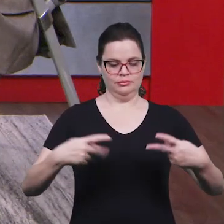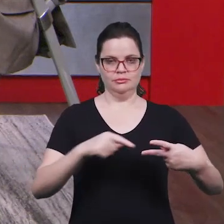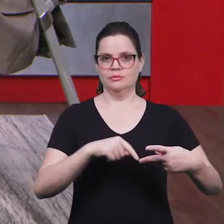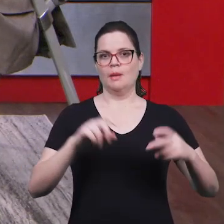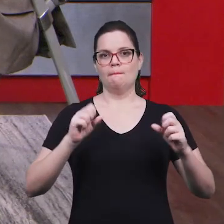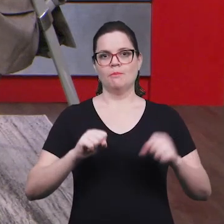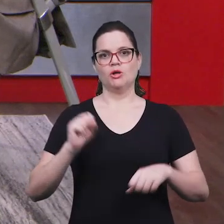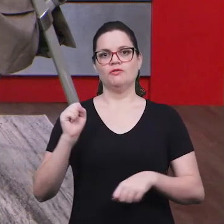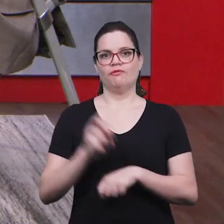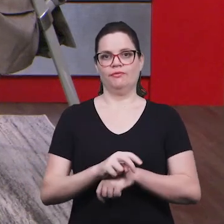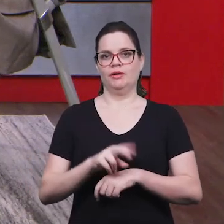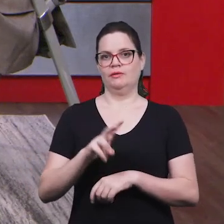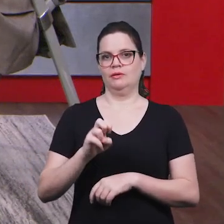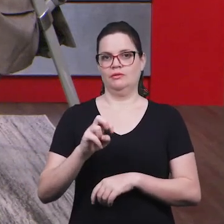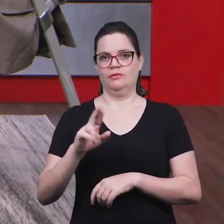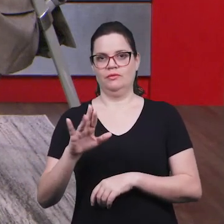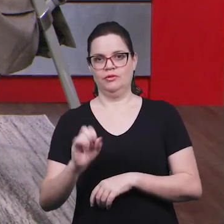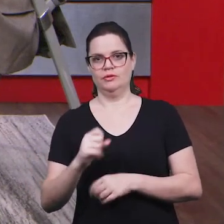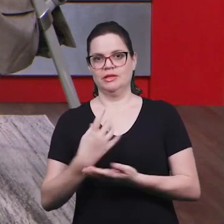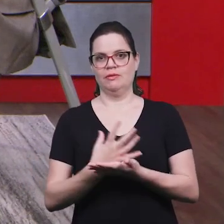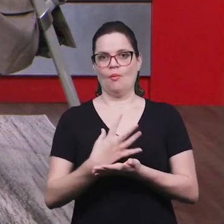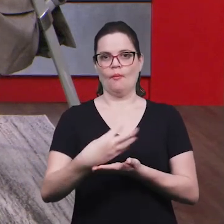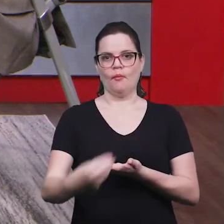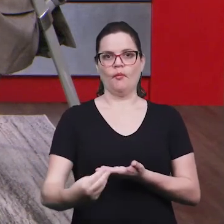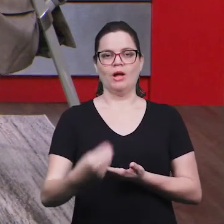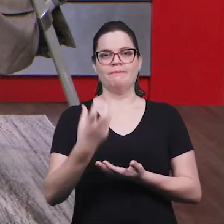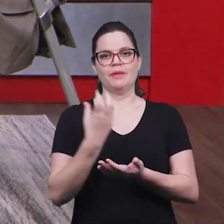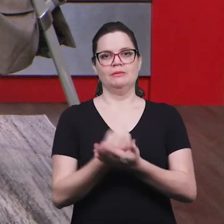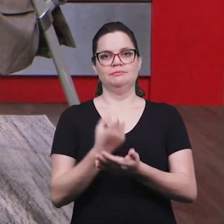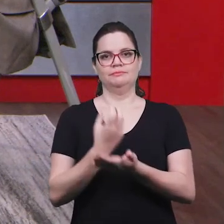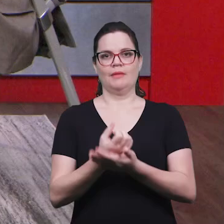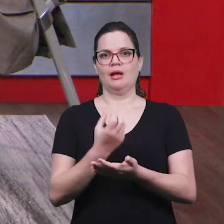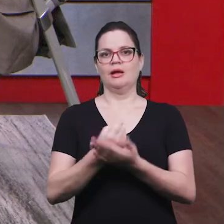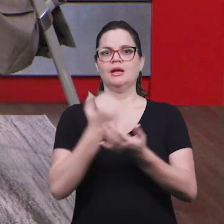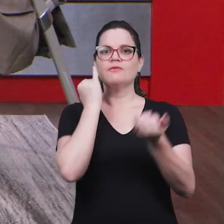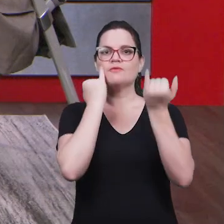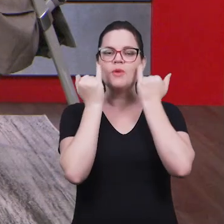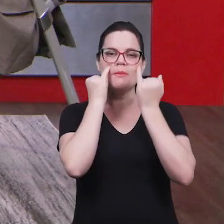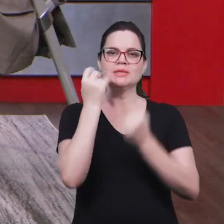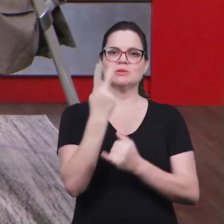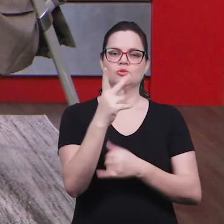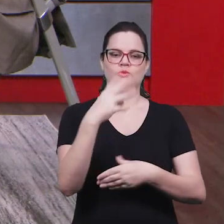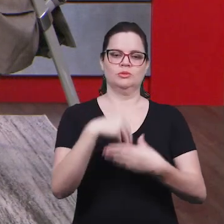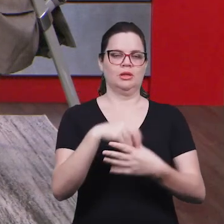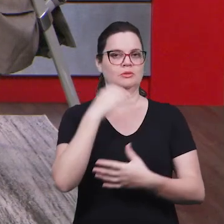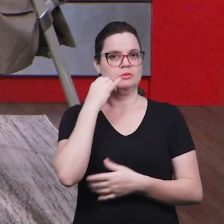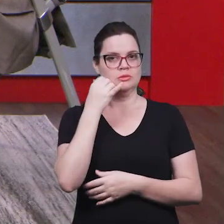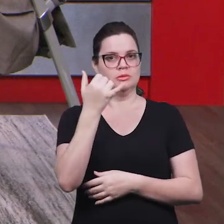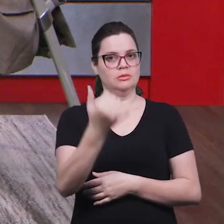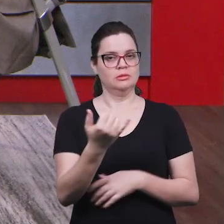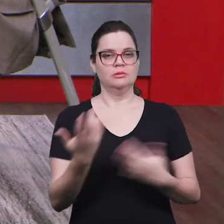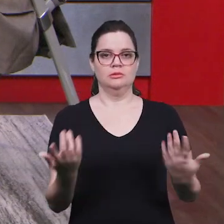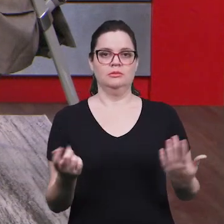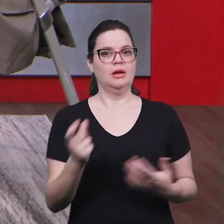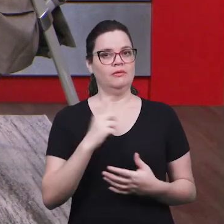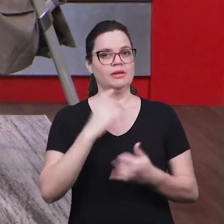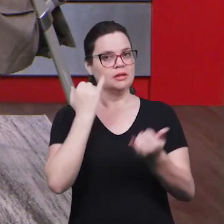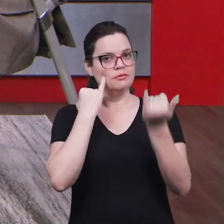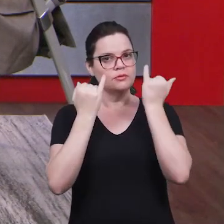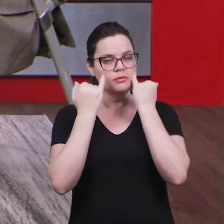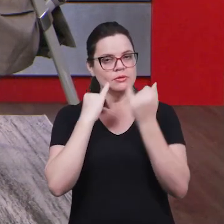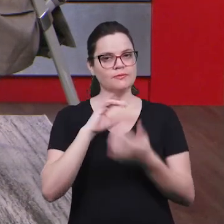ter vírus ali que vai clonar o que você está fazendo, capturar sua senha. Então o golpe ele captura uma informação